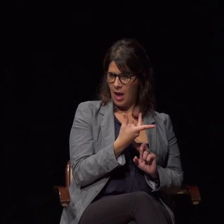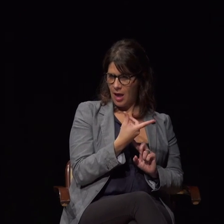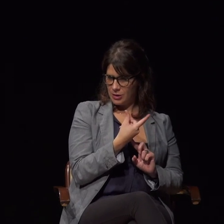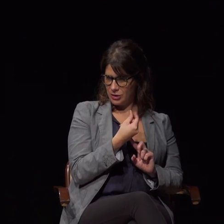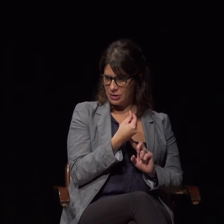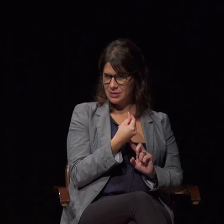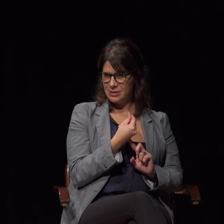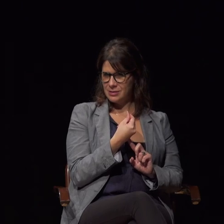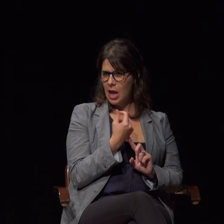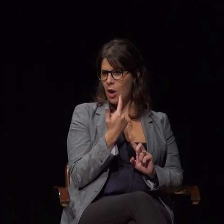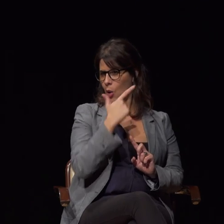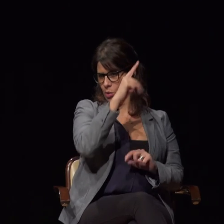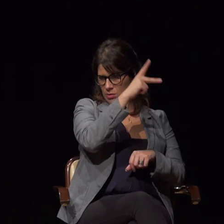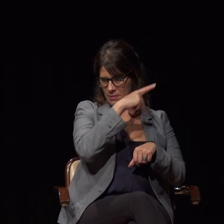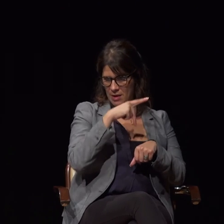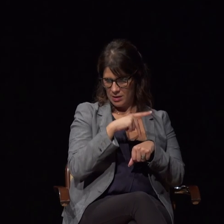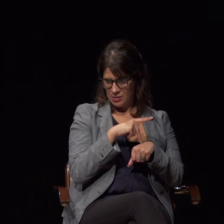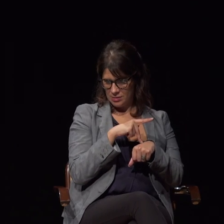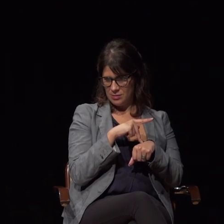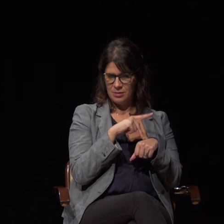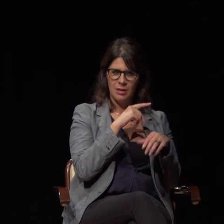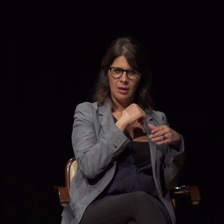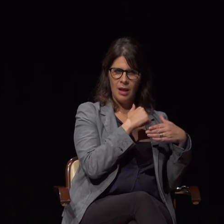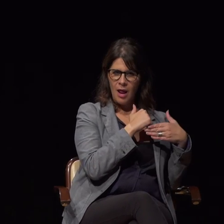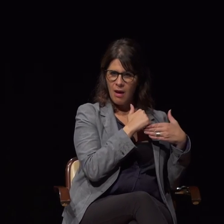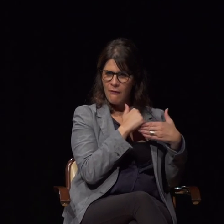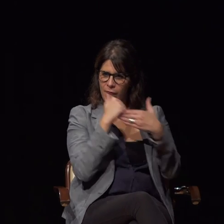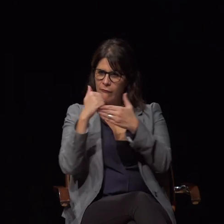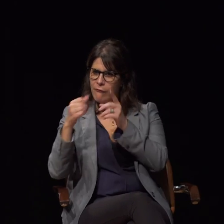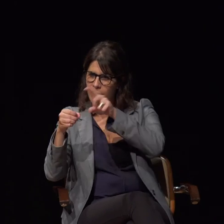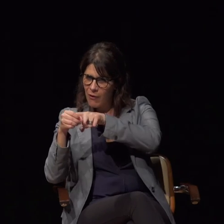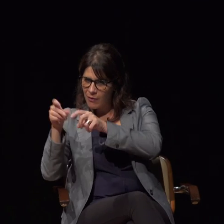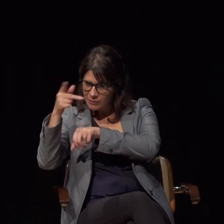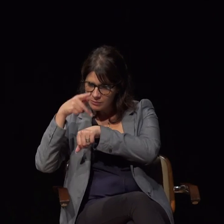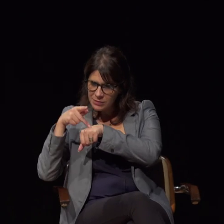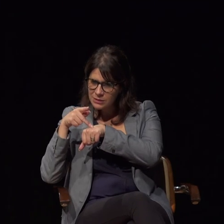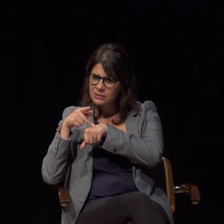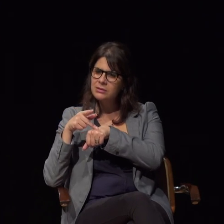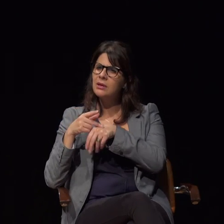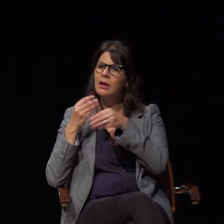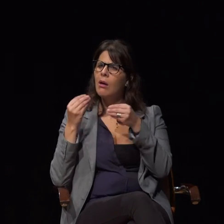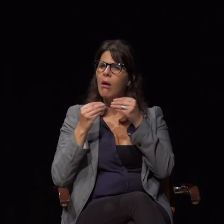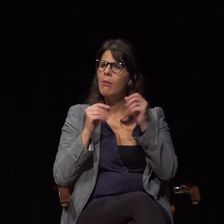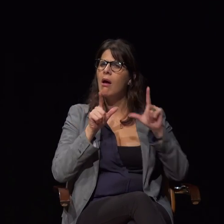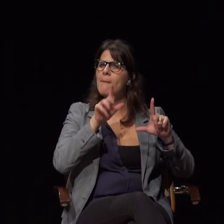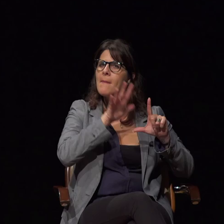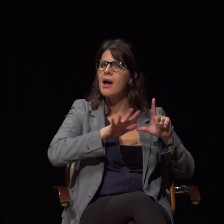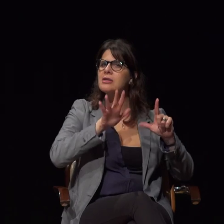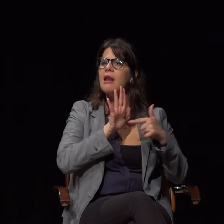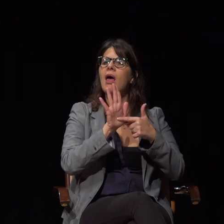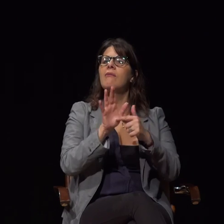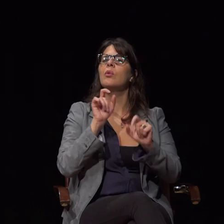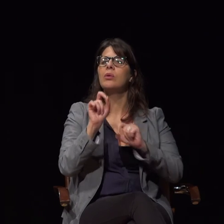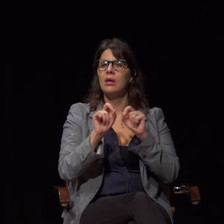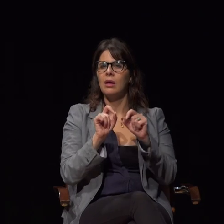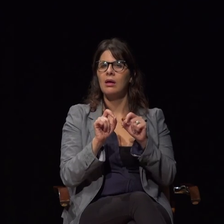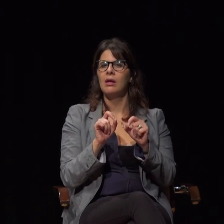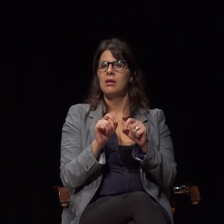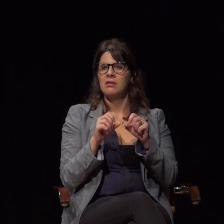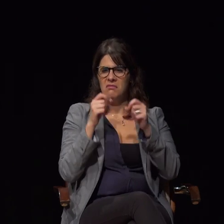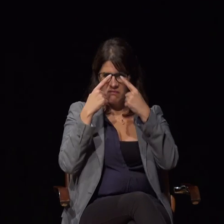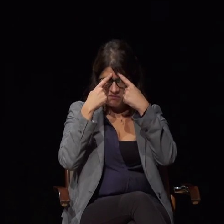bagagem e de que maneira essas imagens de muita violência muita dor muita humilhação mas